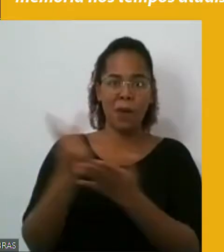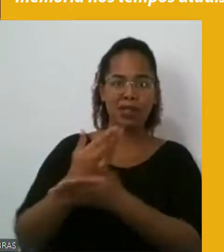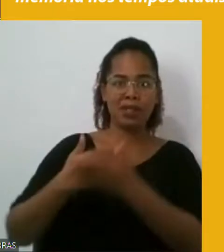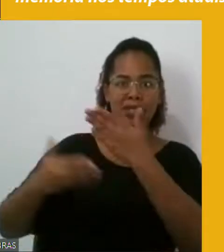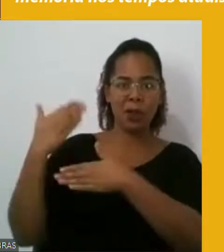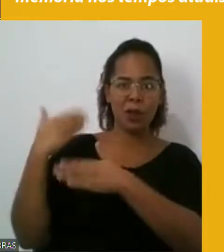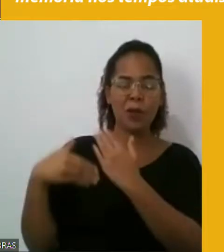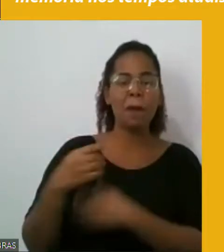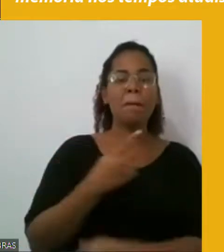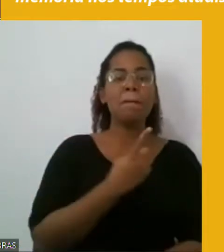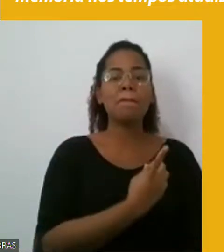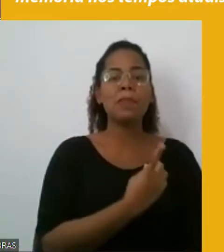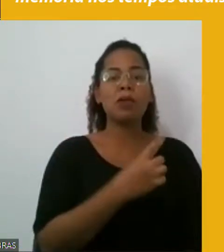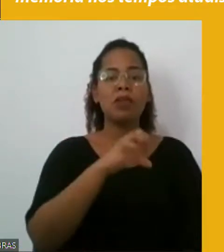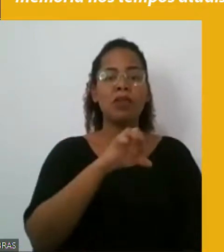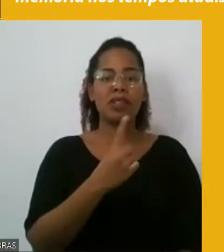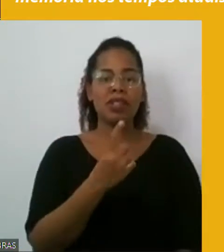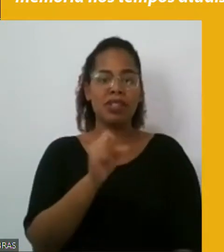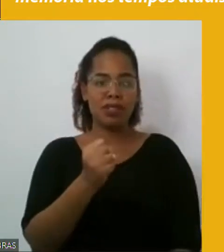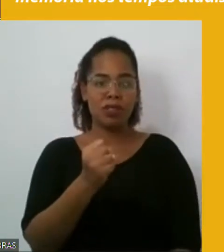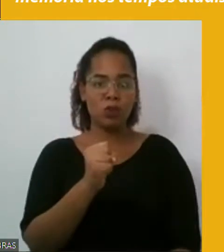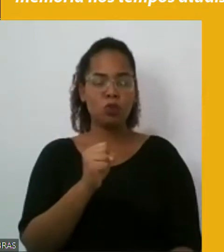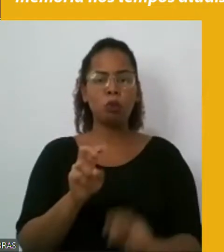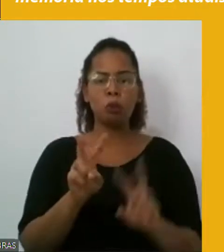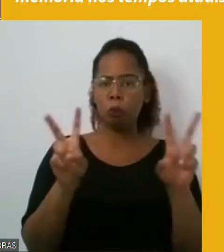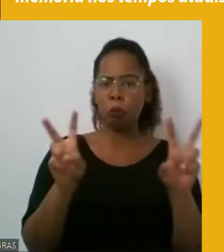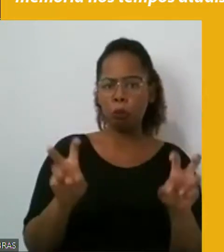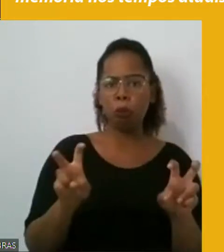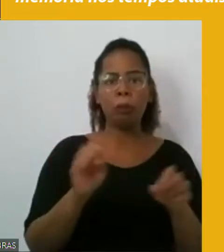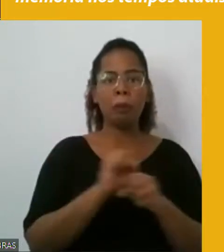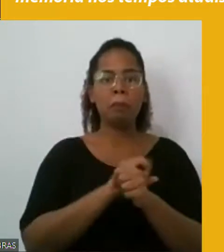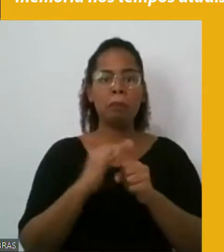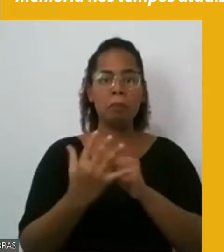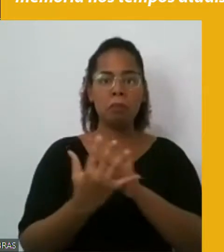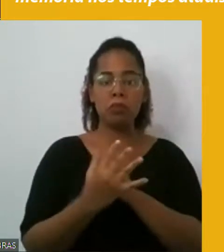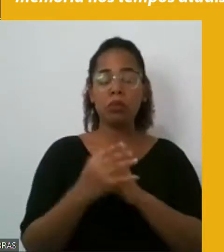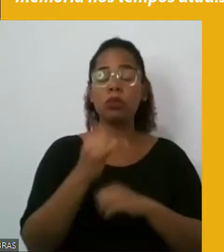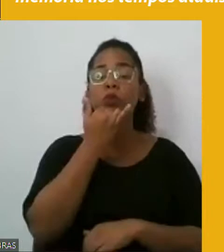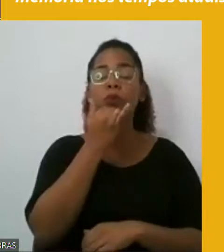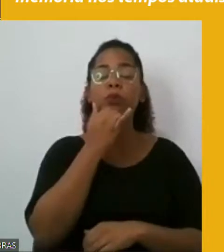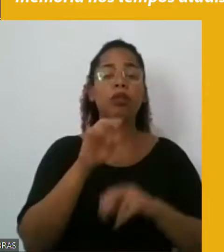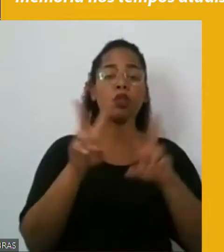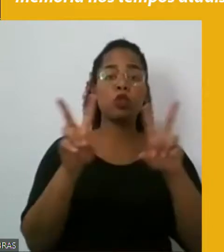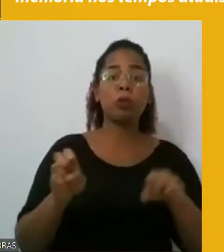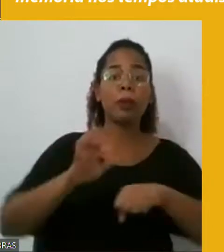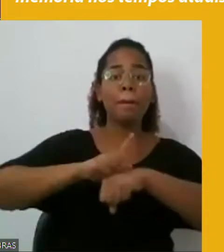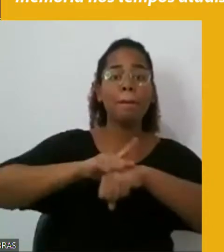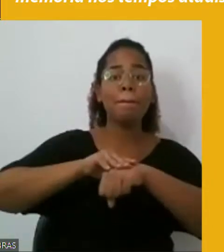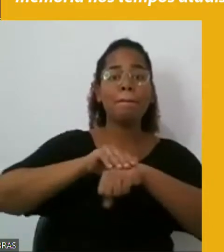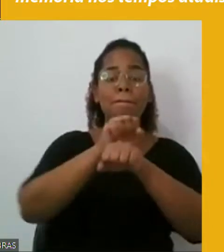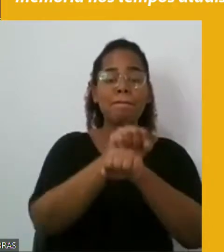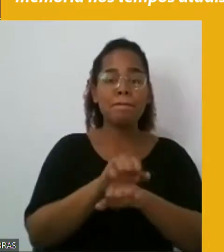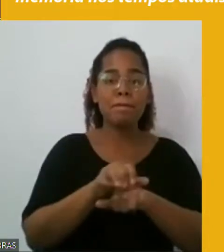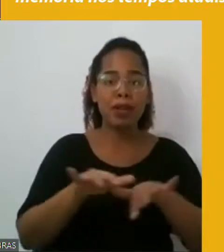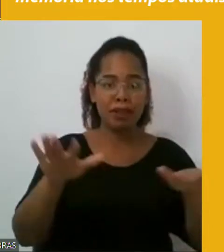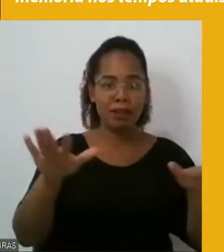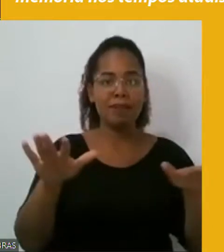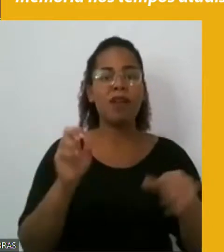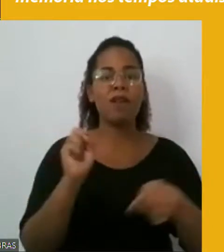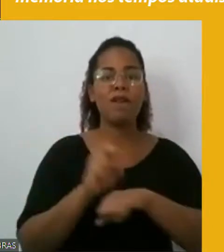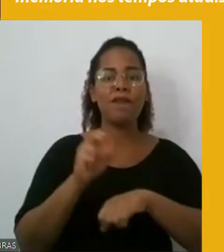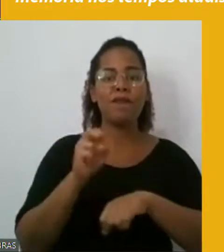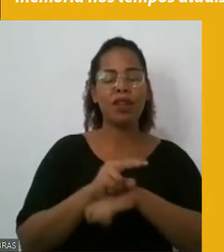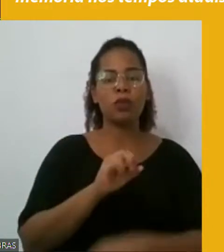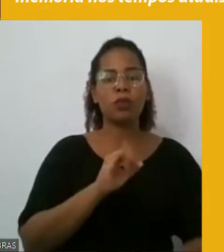Essa matéria é a respeito da pandemia do vírus influenza, a gripe espanhola, no Brasil e no Rio de Janeiro.